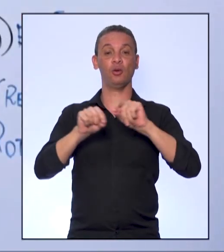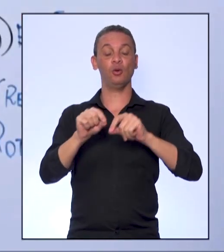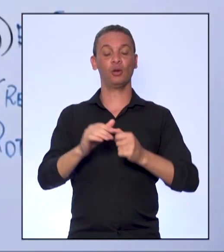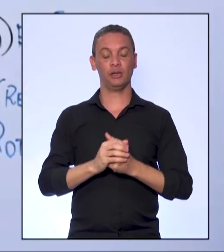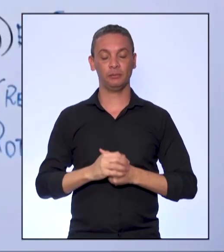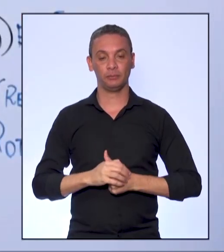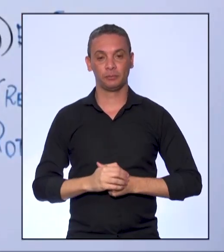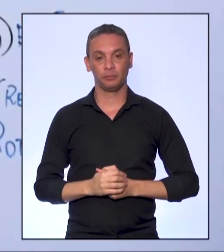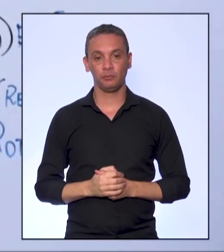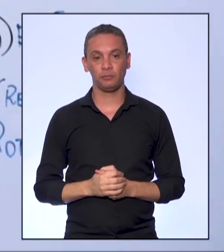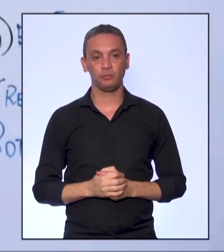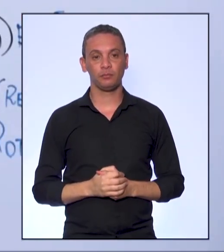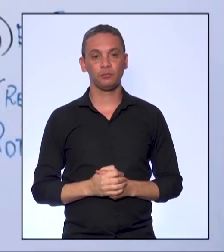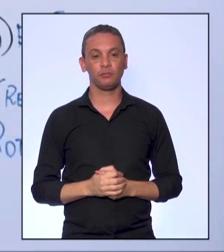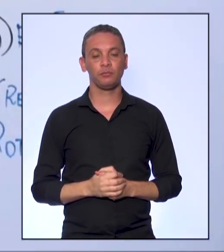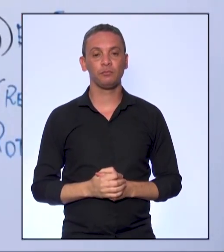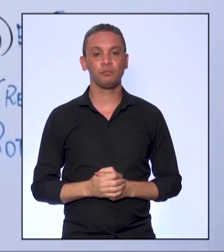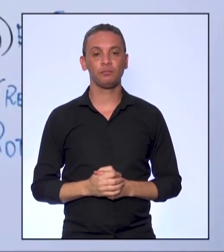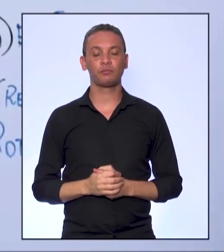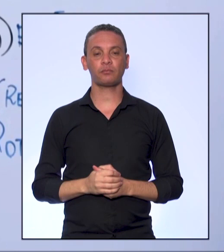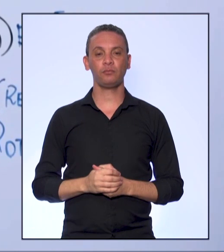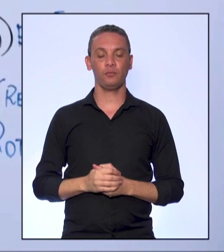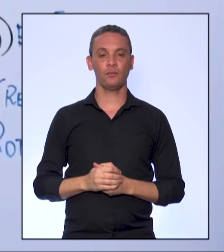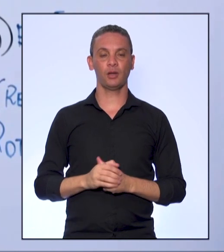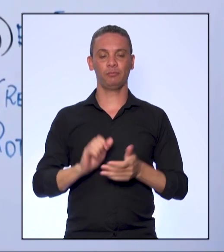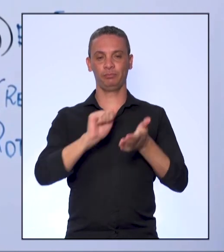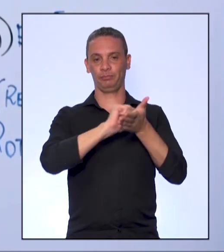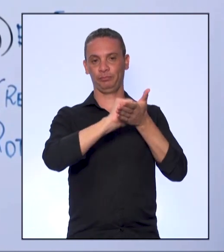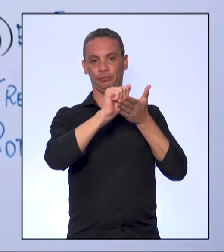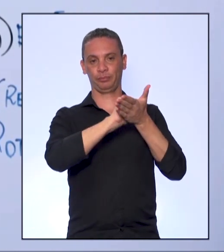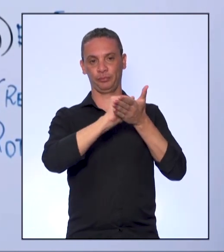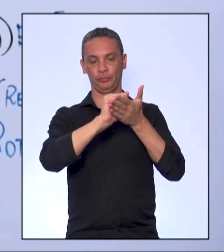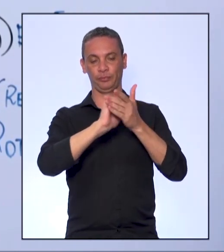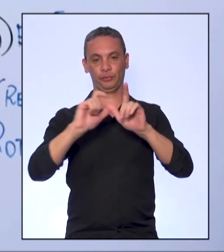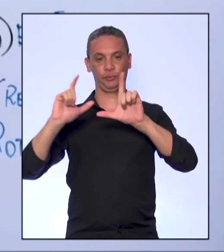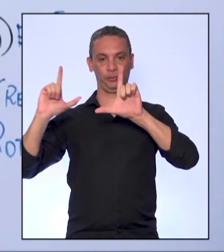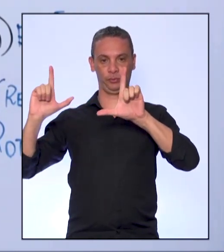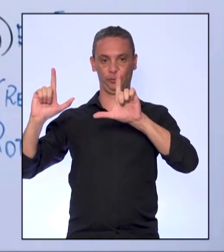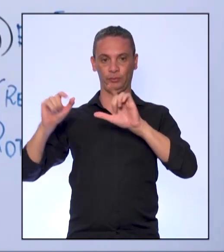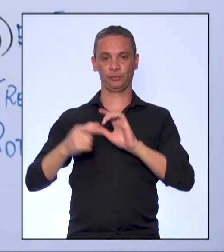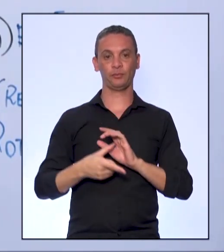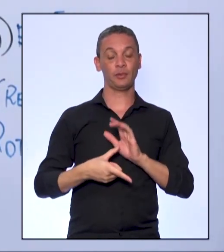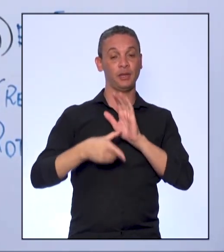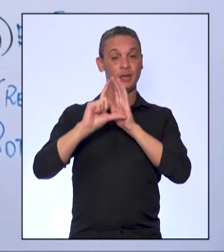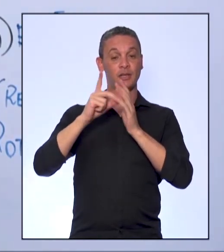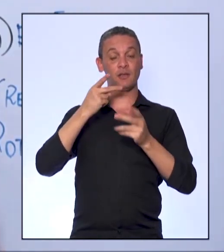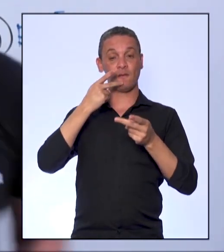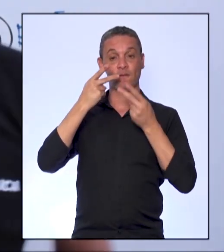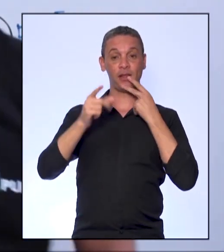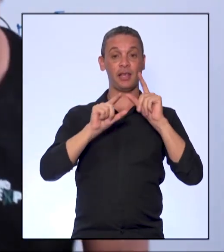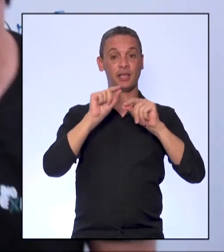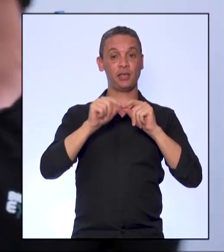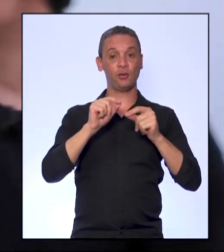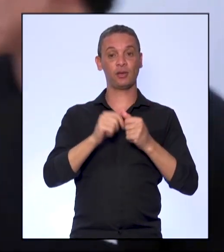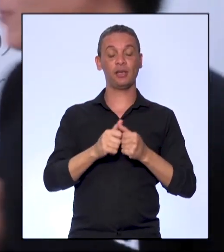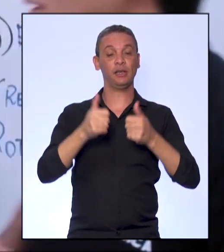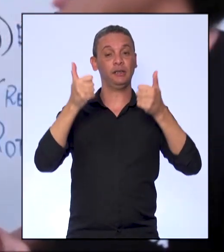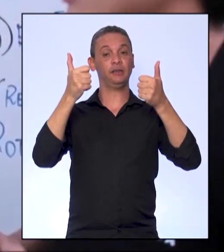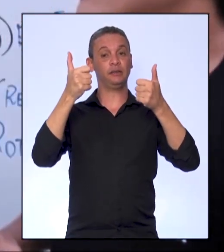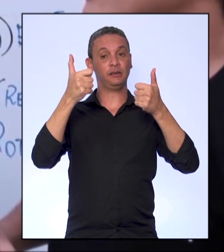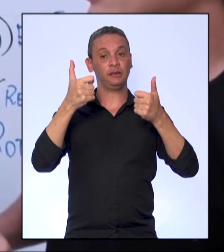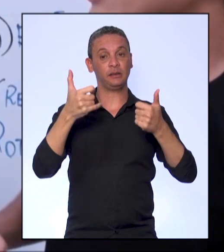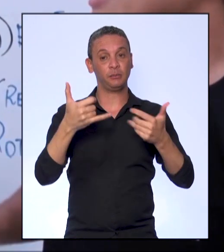tempinho ainda, eu queria apagar aqui o quadro para vocês, porque eu prometi na aula, com toda a calma do